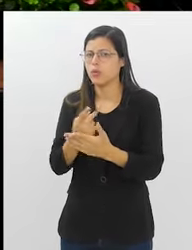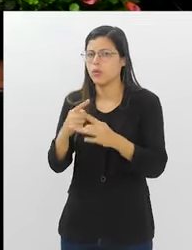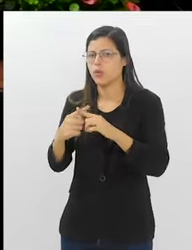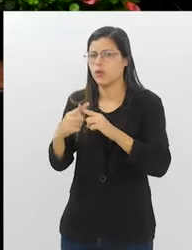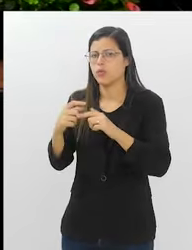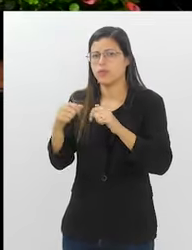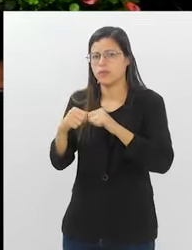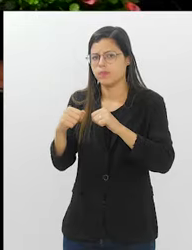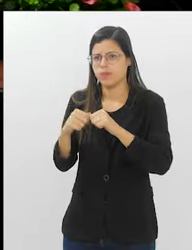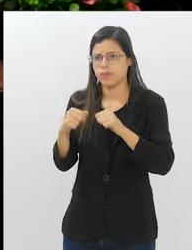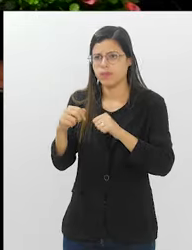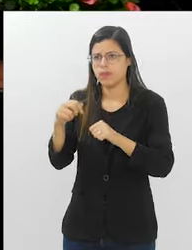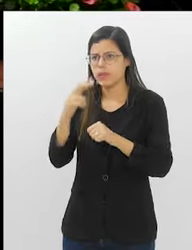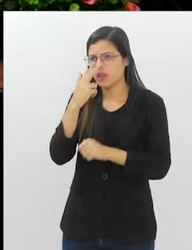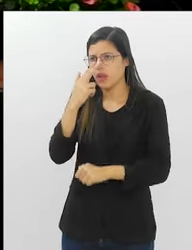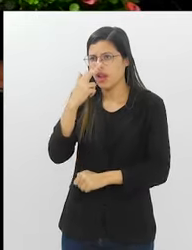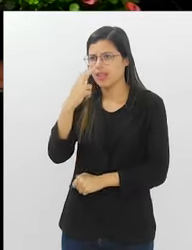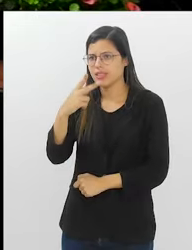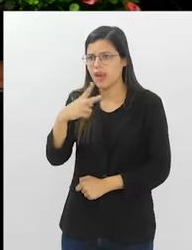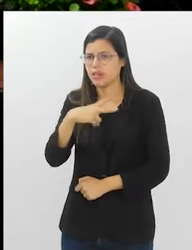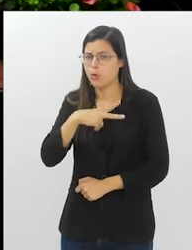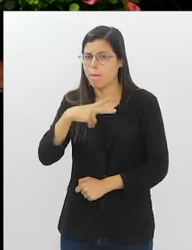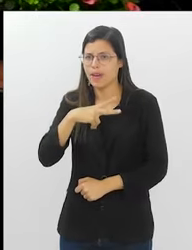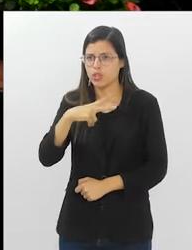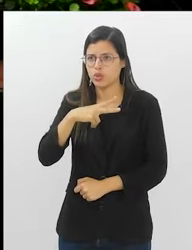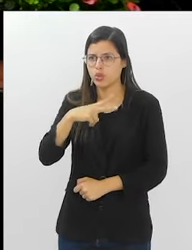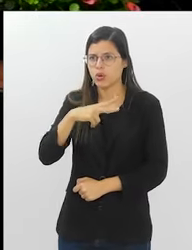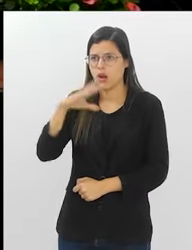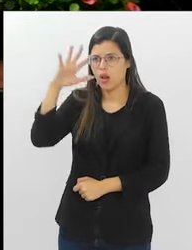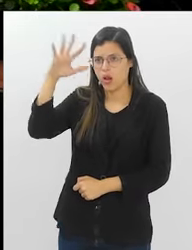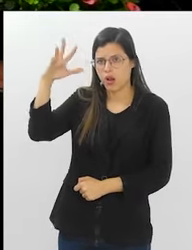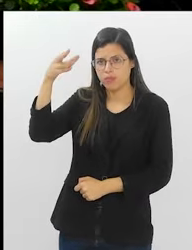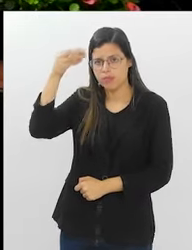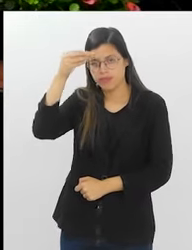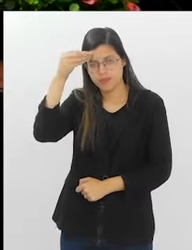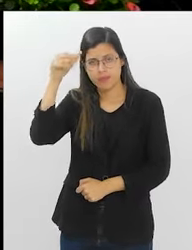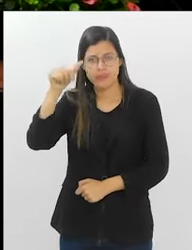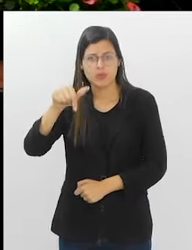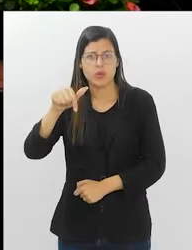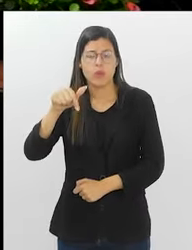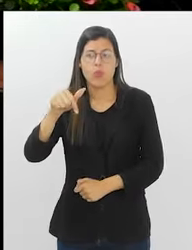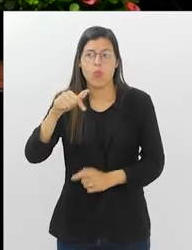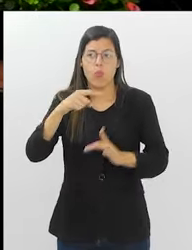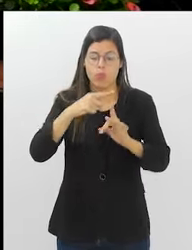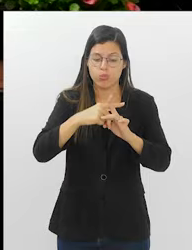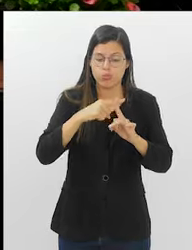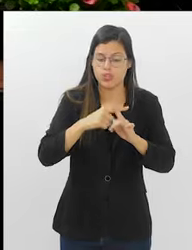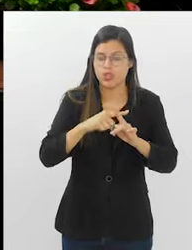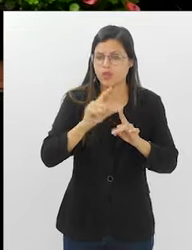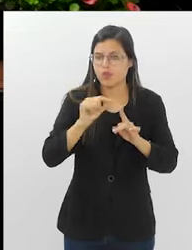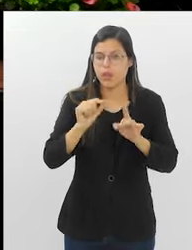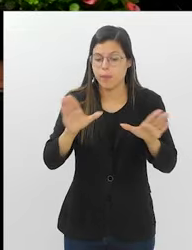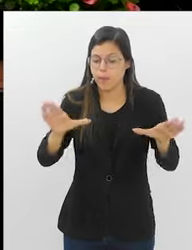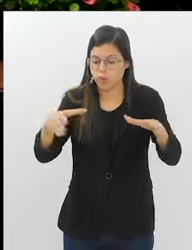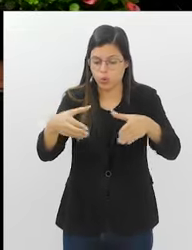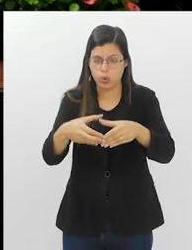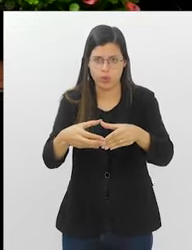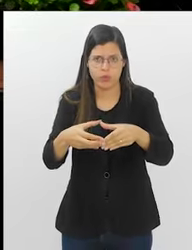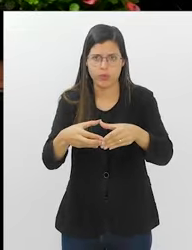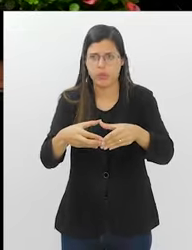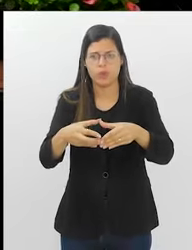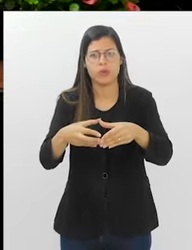faz isso, a gente particulariza a mediunidade. O efeito positivo da mediunidade, ela é